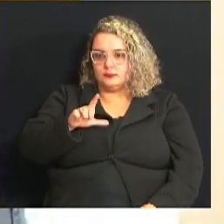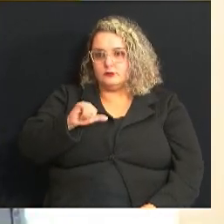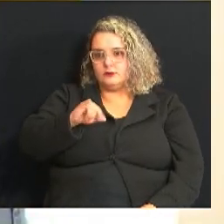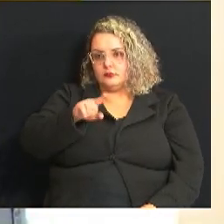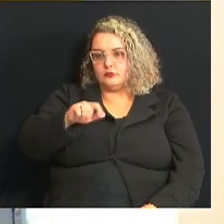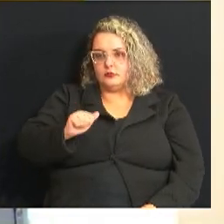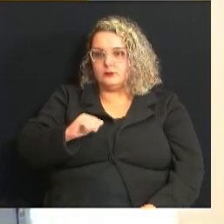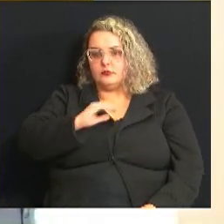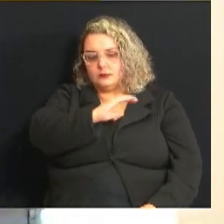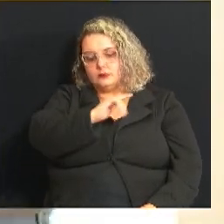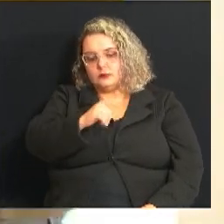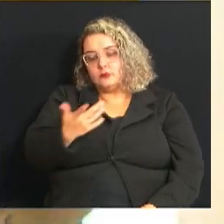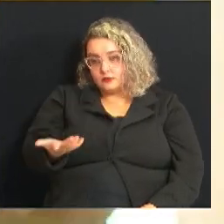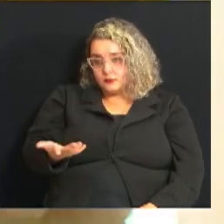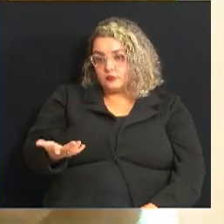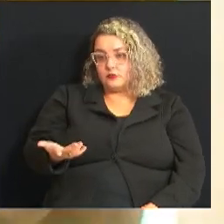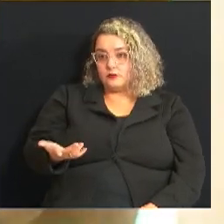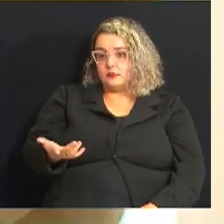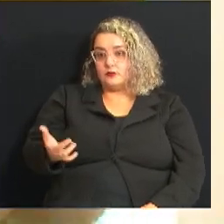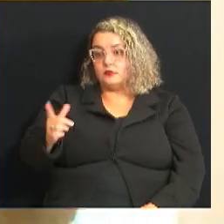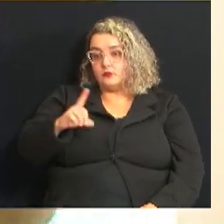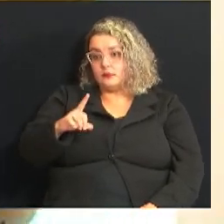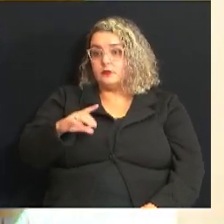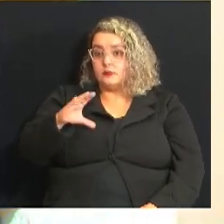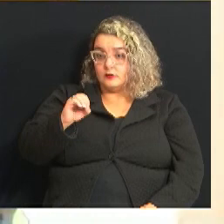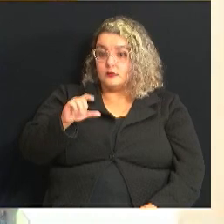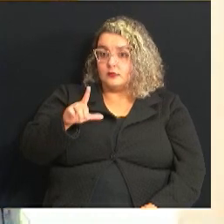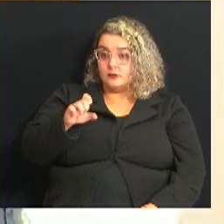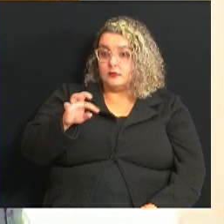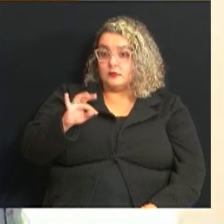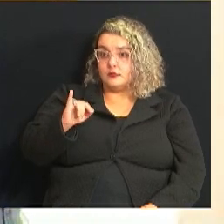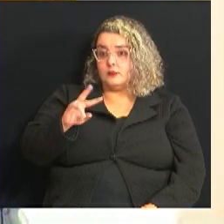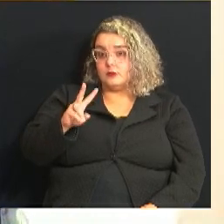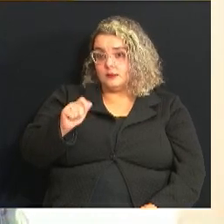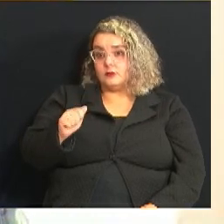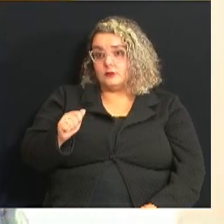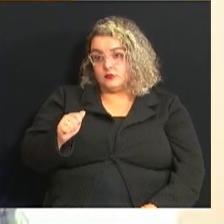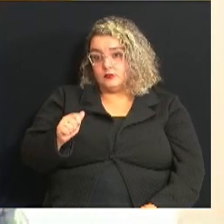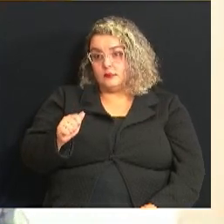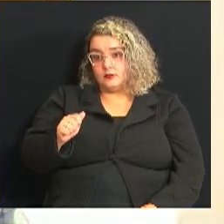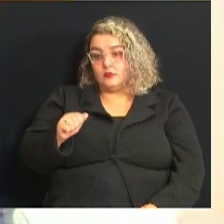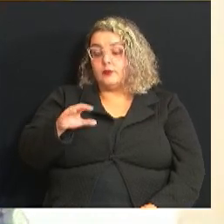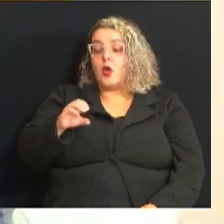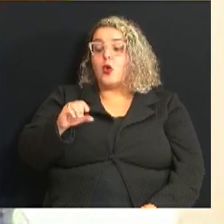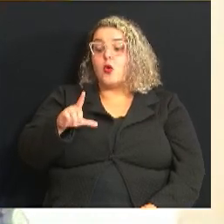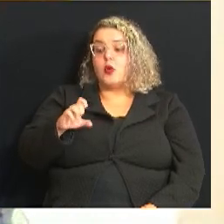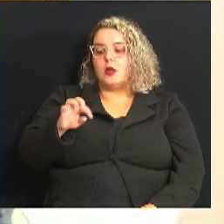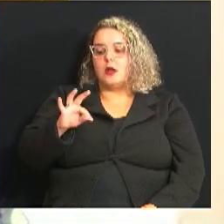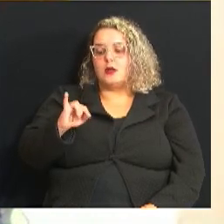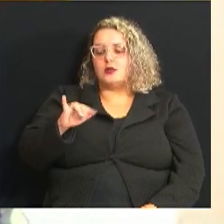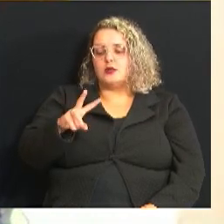né? E aí a gente tem o coletivo também que entra nessa segunda etapa, dos 14,